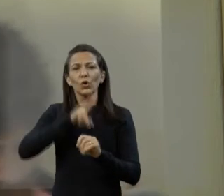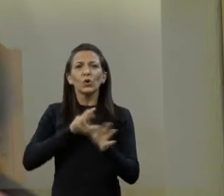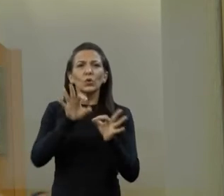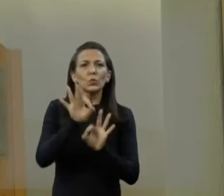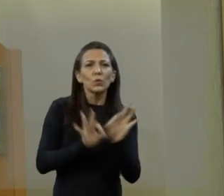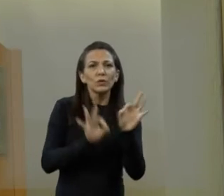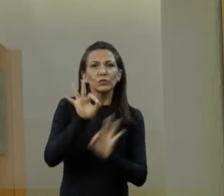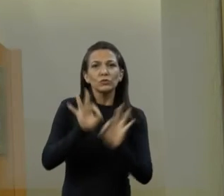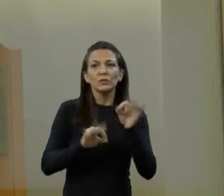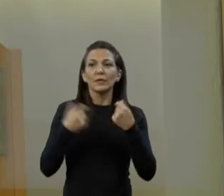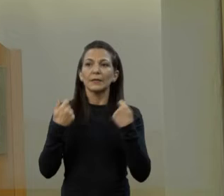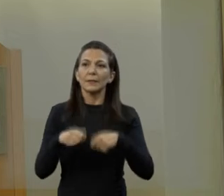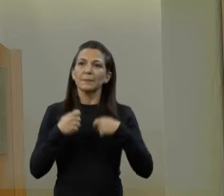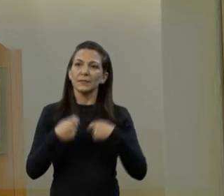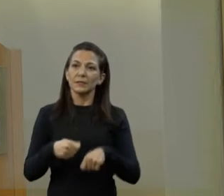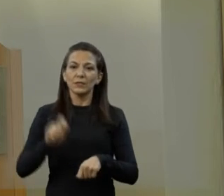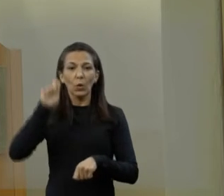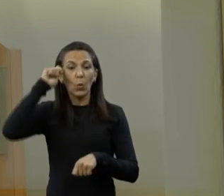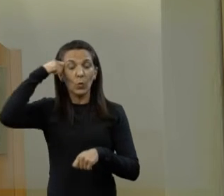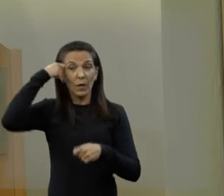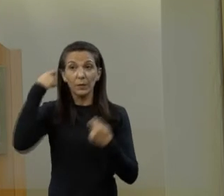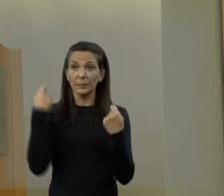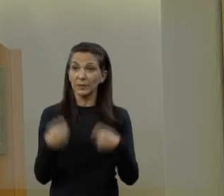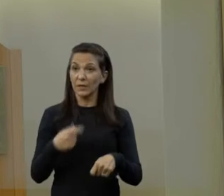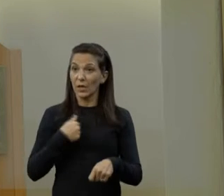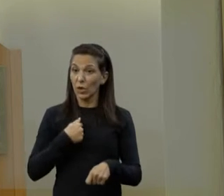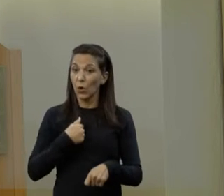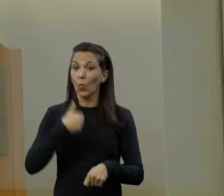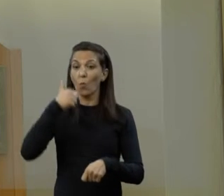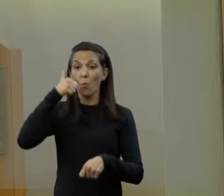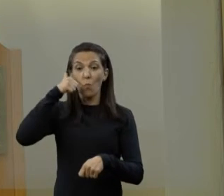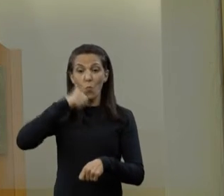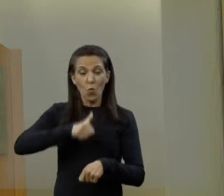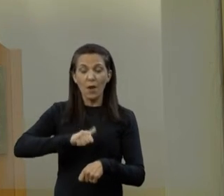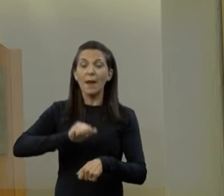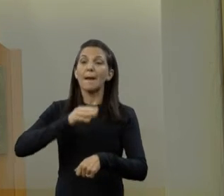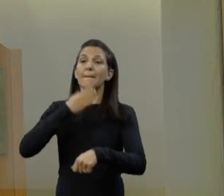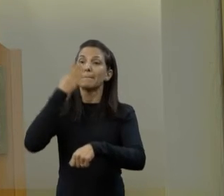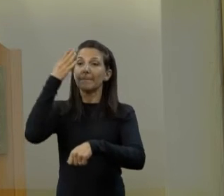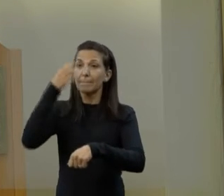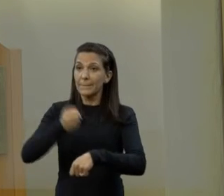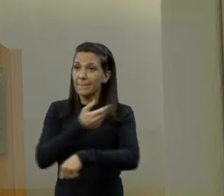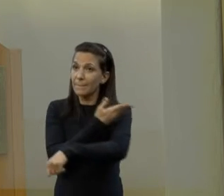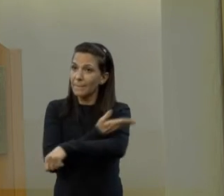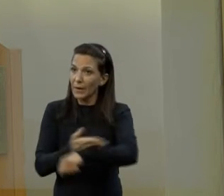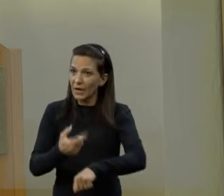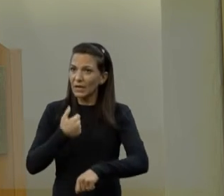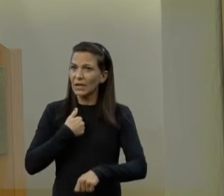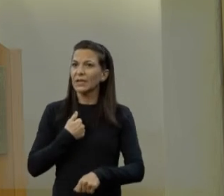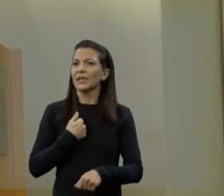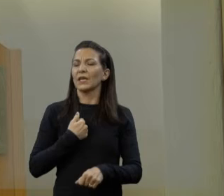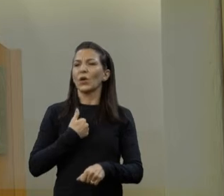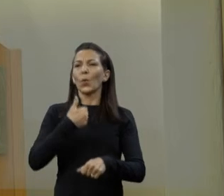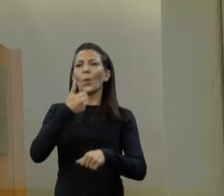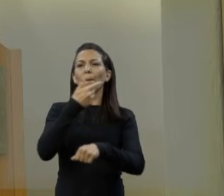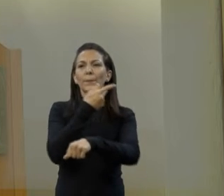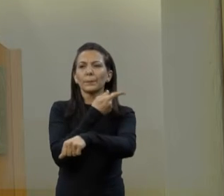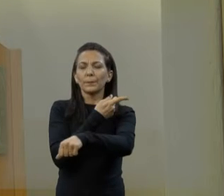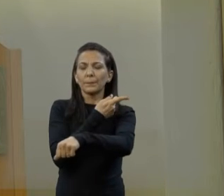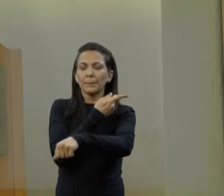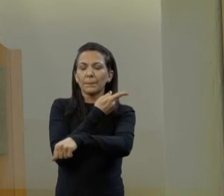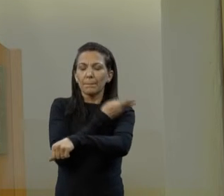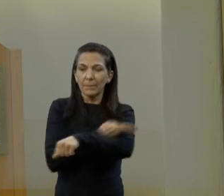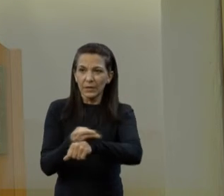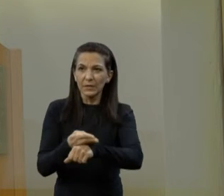que a gente precisa fazer com os negros e eu falei que deu uma mulher branca que tem o privilégio de nascer Branca numa